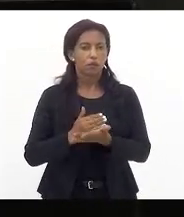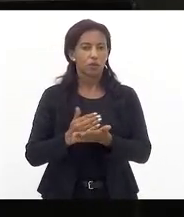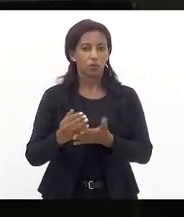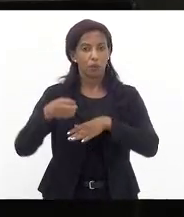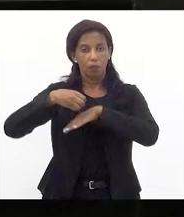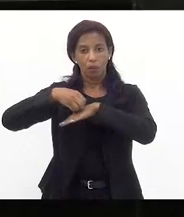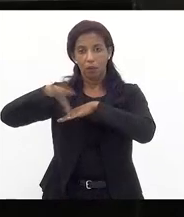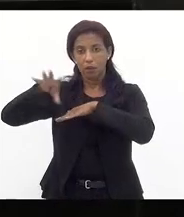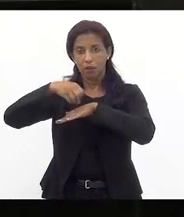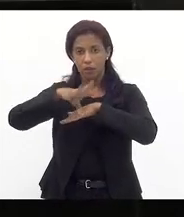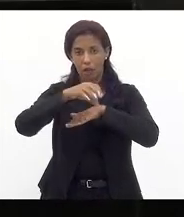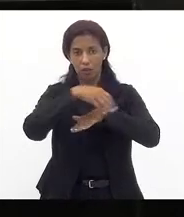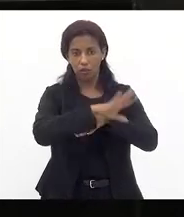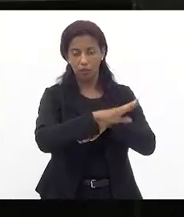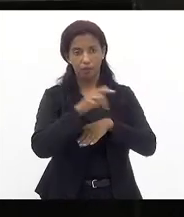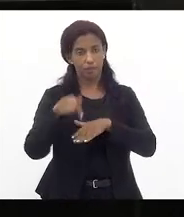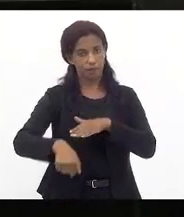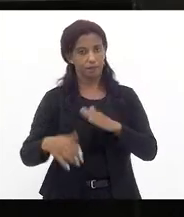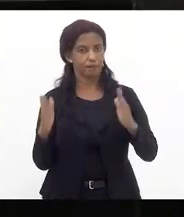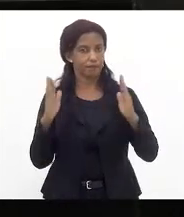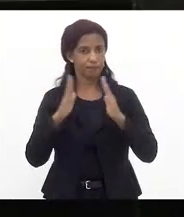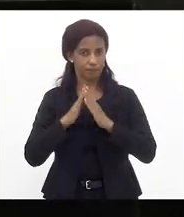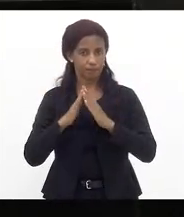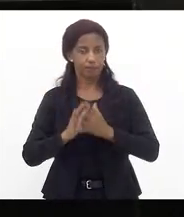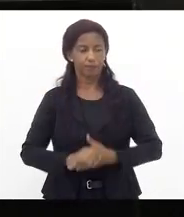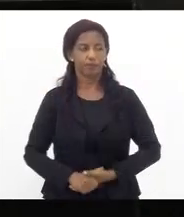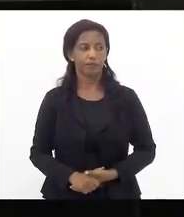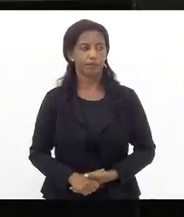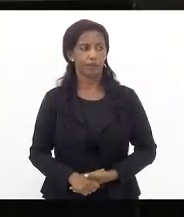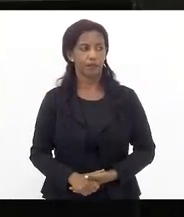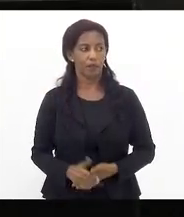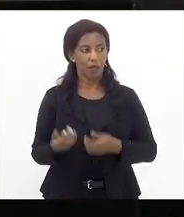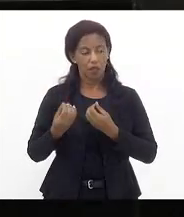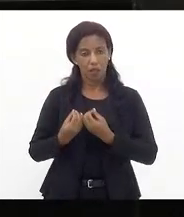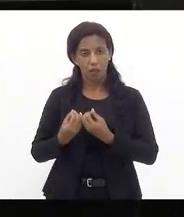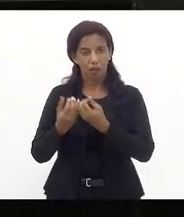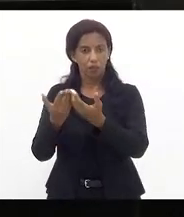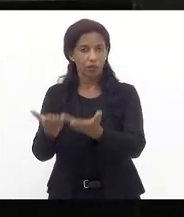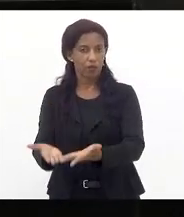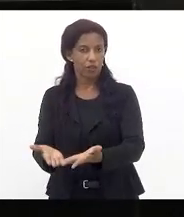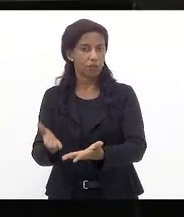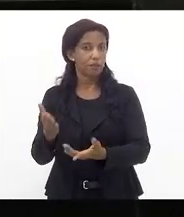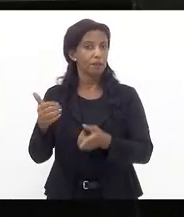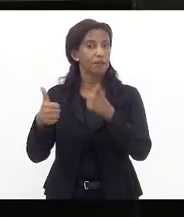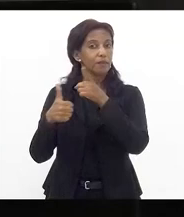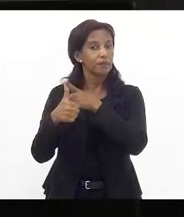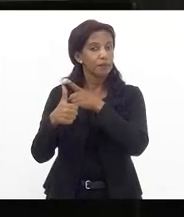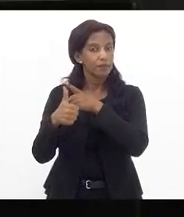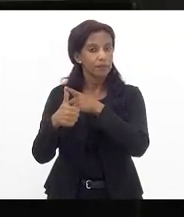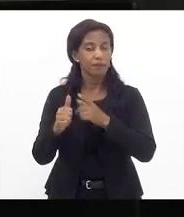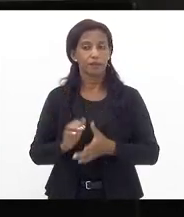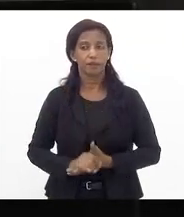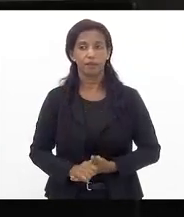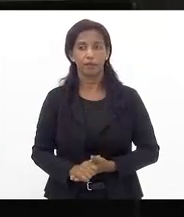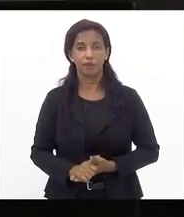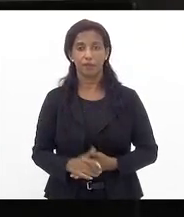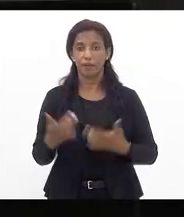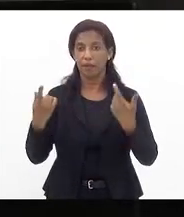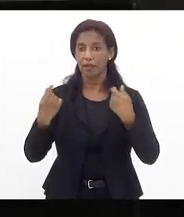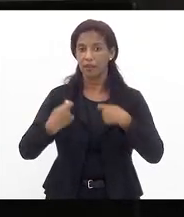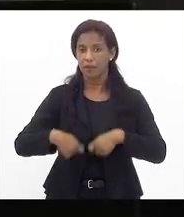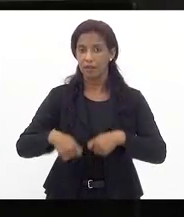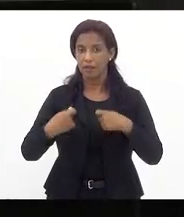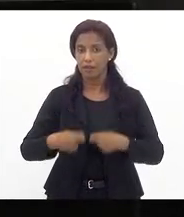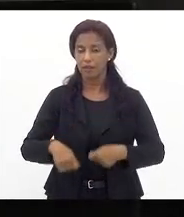as mensagens para esta casa, ele o fez, primeiro, pela